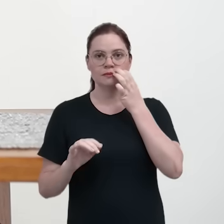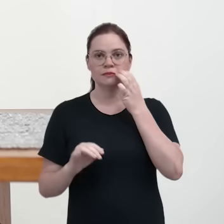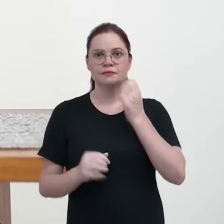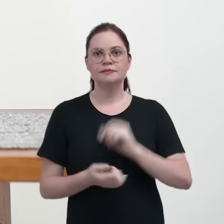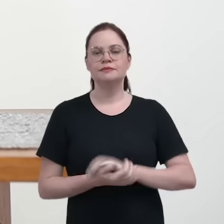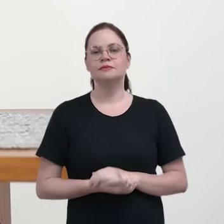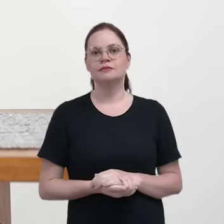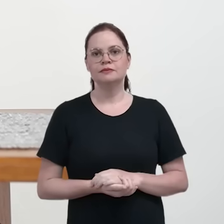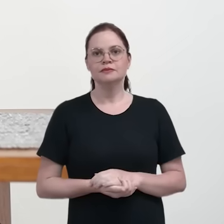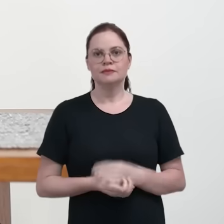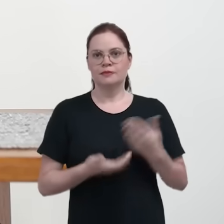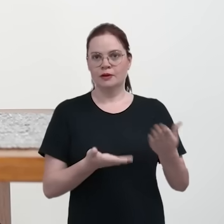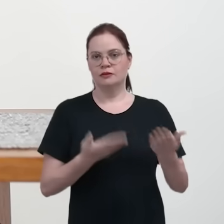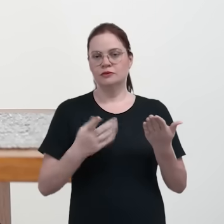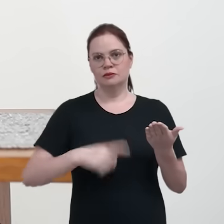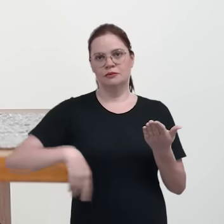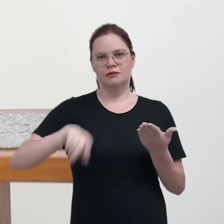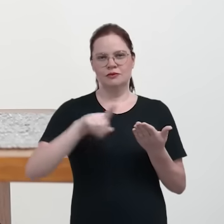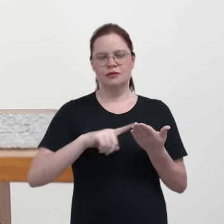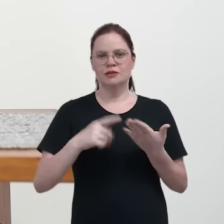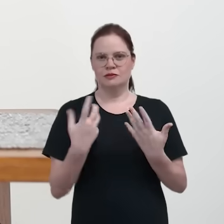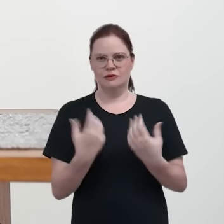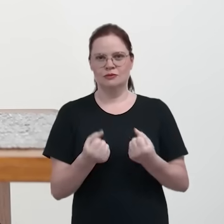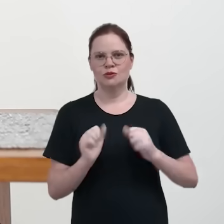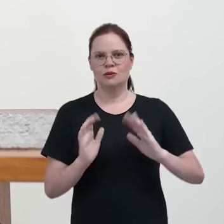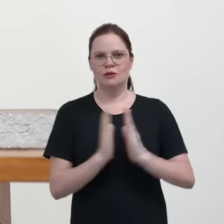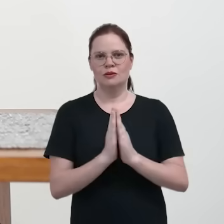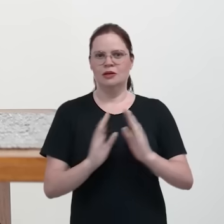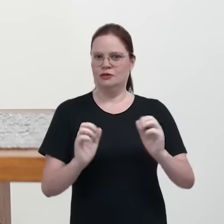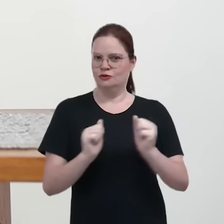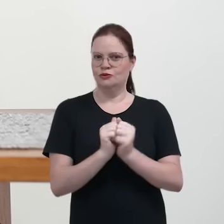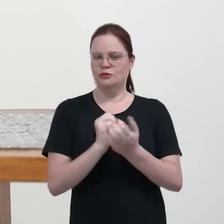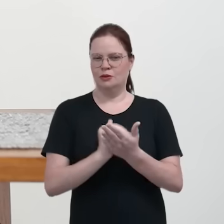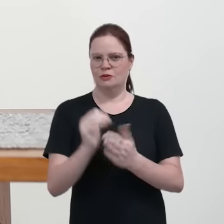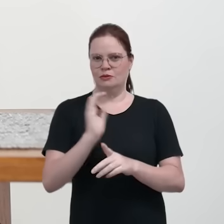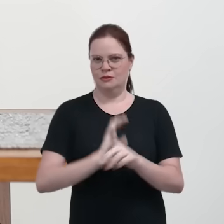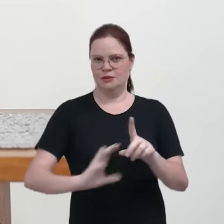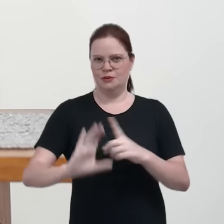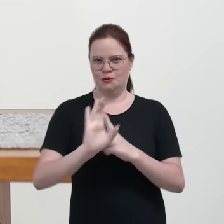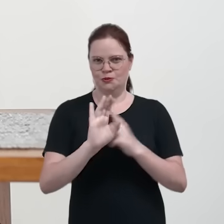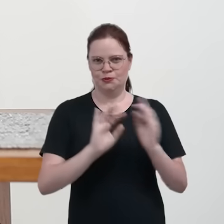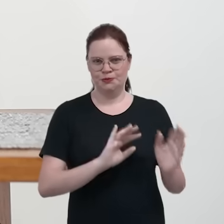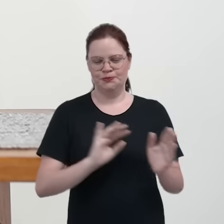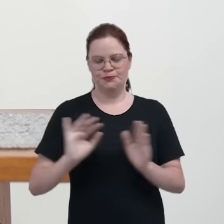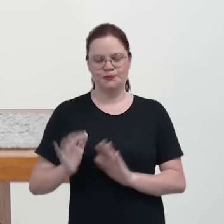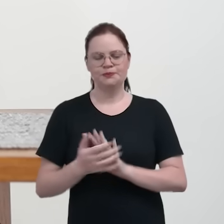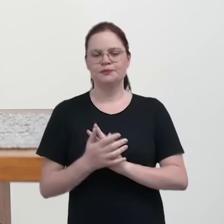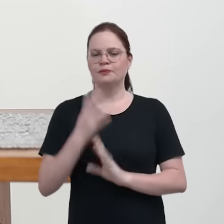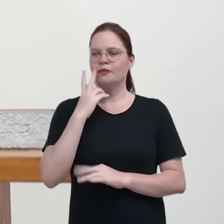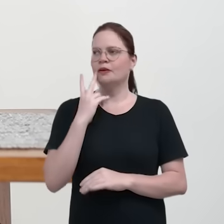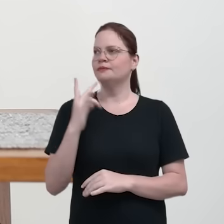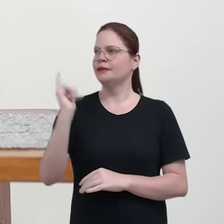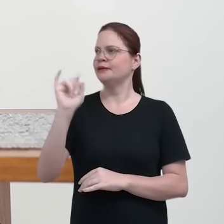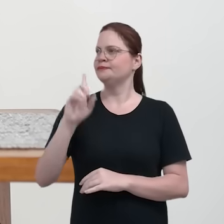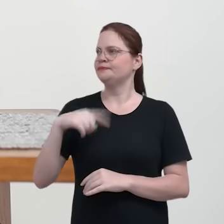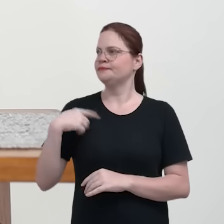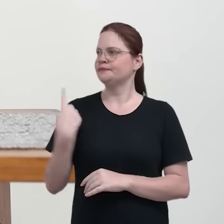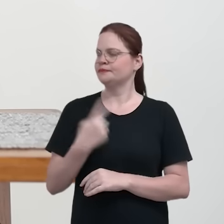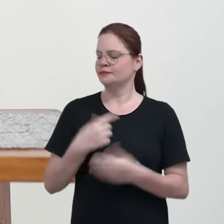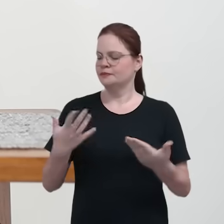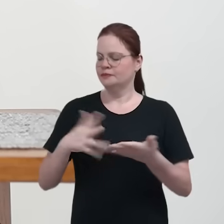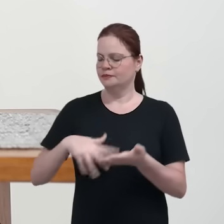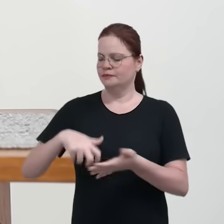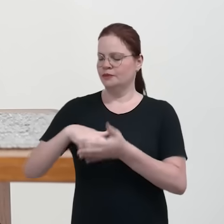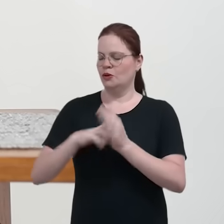orarmos, dando início ao nosso culto. Você esteja à vontade. Senhor Deus e Pai, nós clamamos